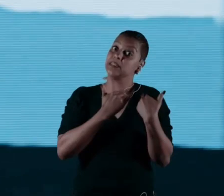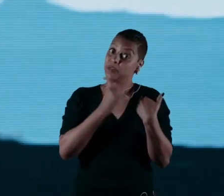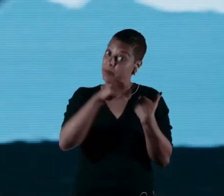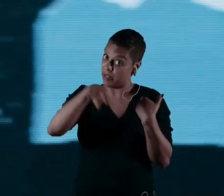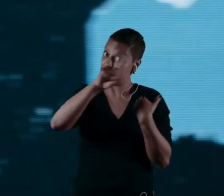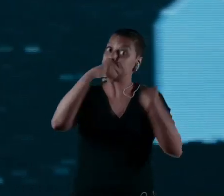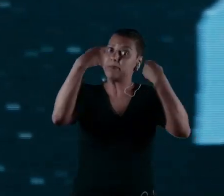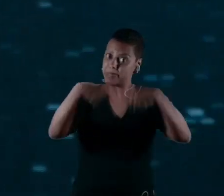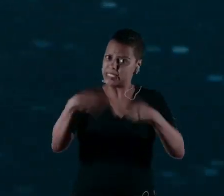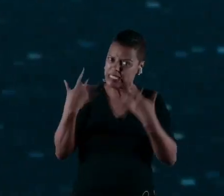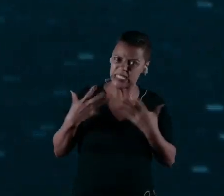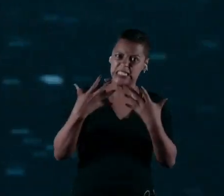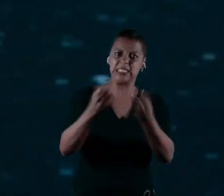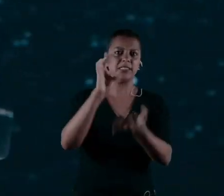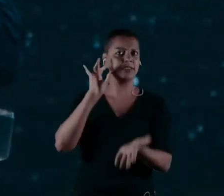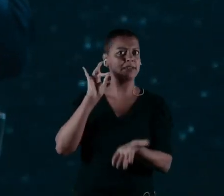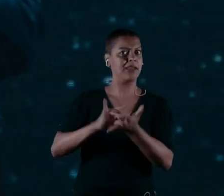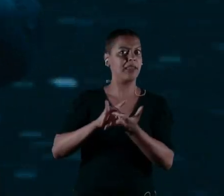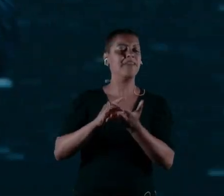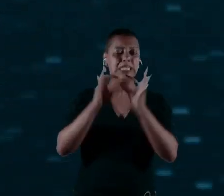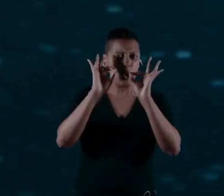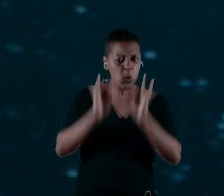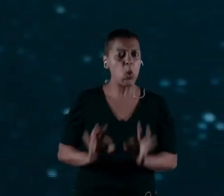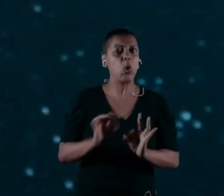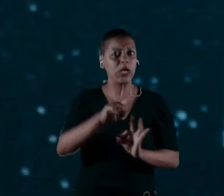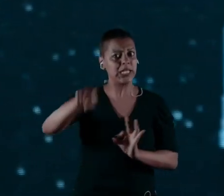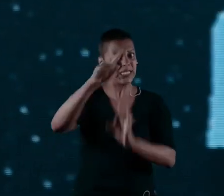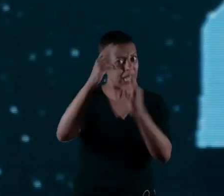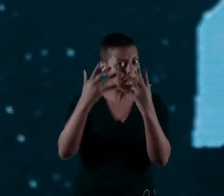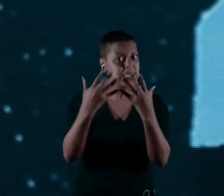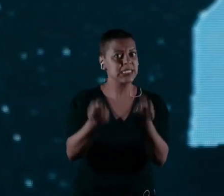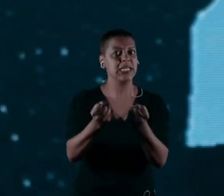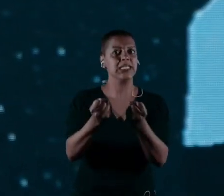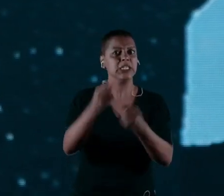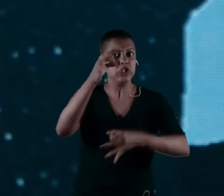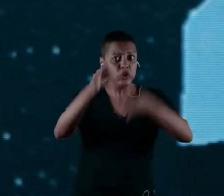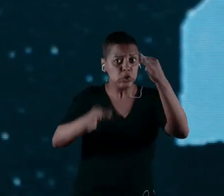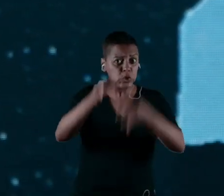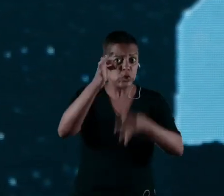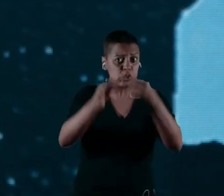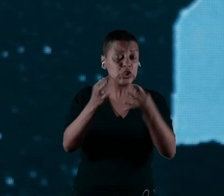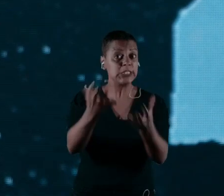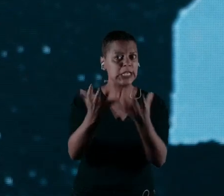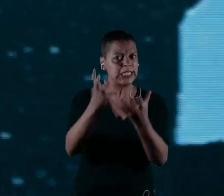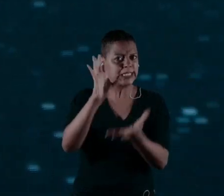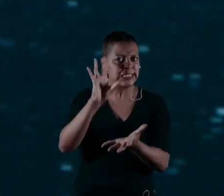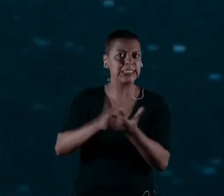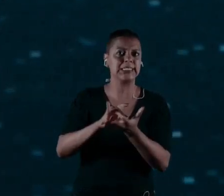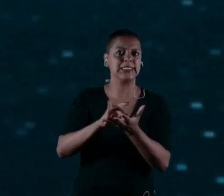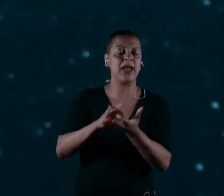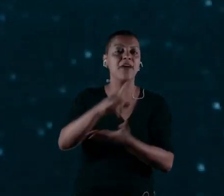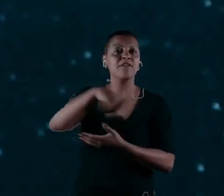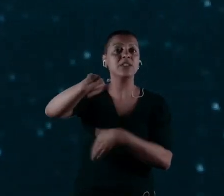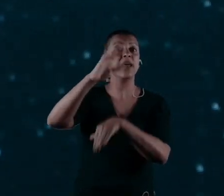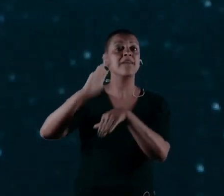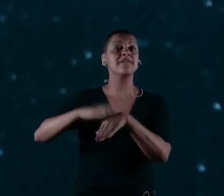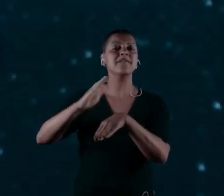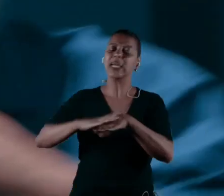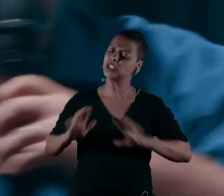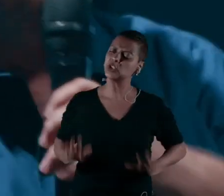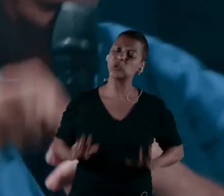a verdade. Abrace a honestidade. E abrace a justiça. Faça de tudo aquilo que Deus te